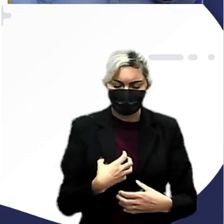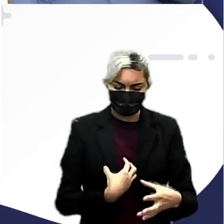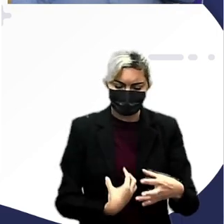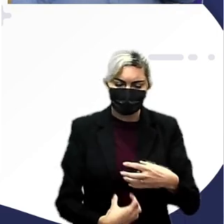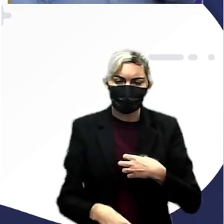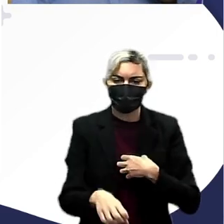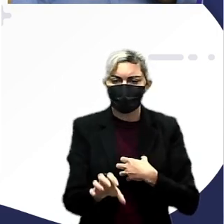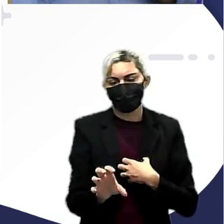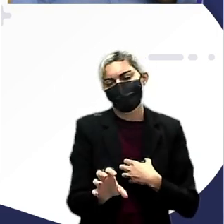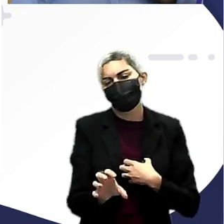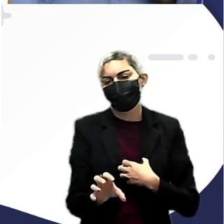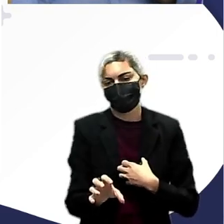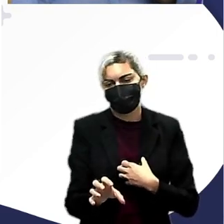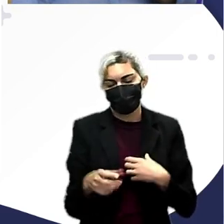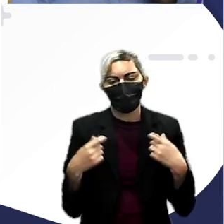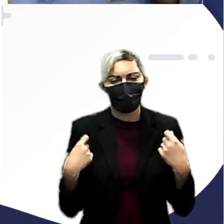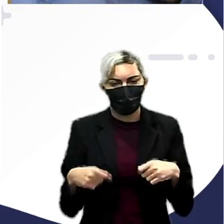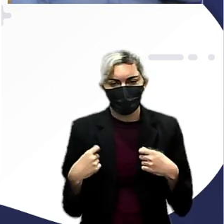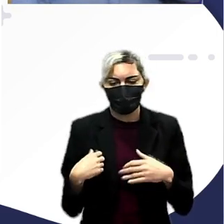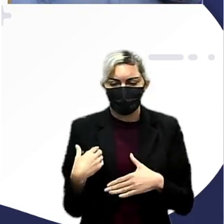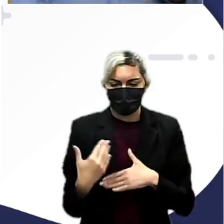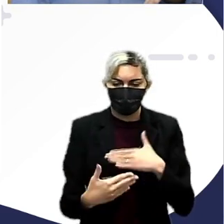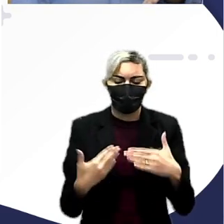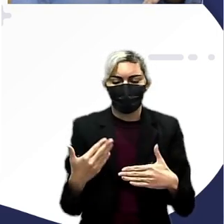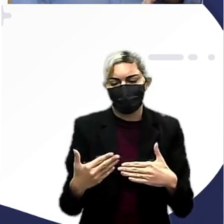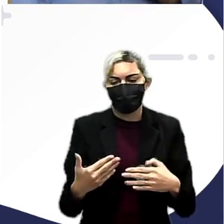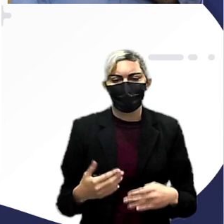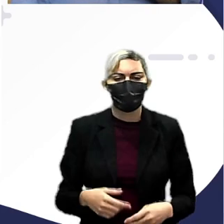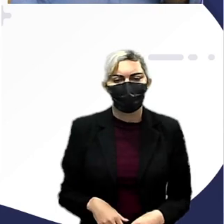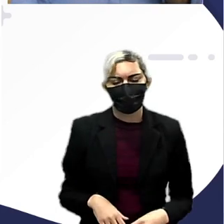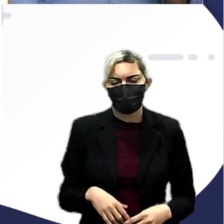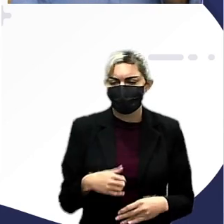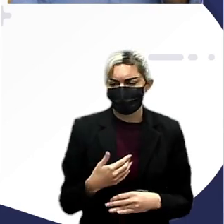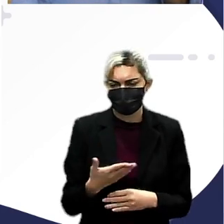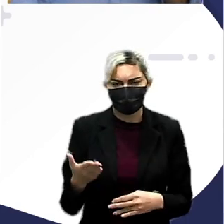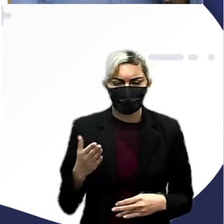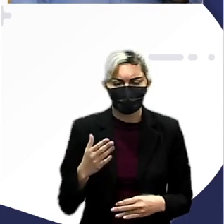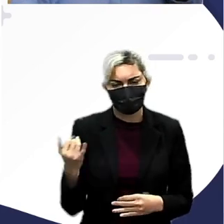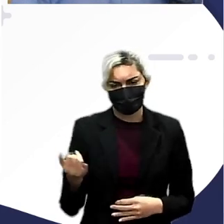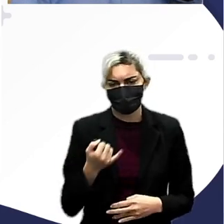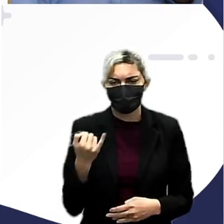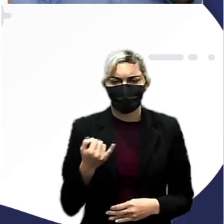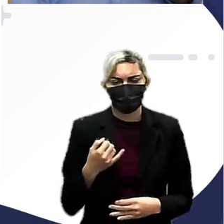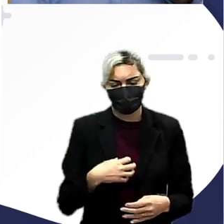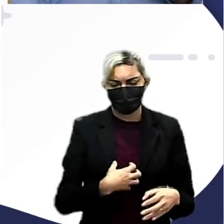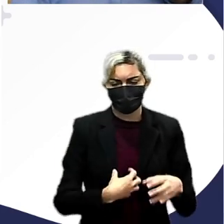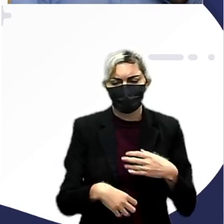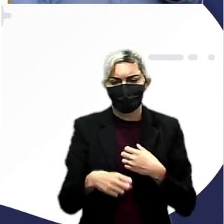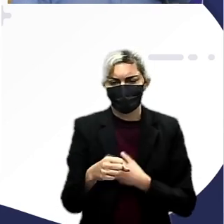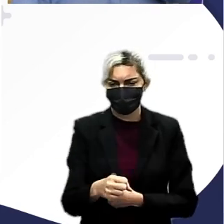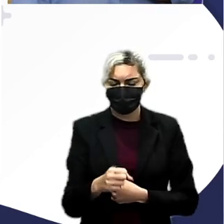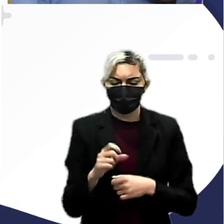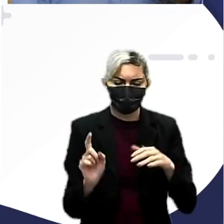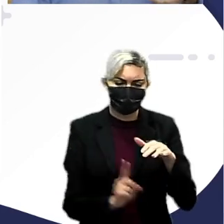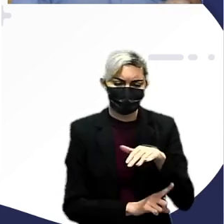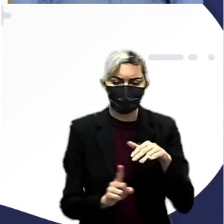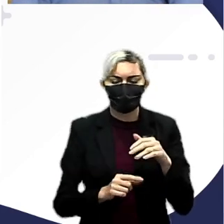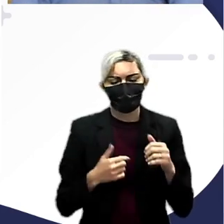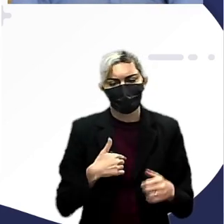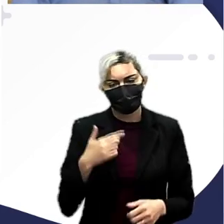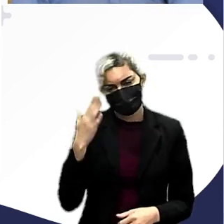empatia que a gente precisa desenvolver nesse processo ele é sumamente importante. me coloco no lugar do cliente, eu vou